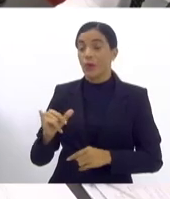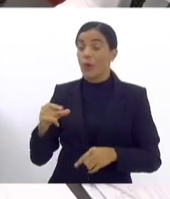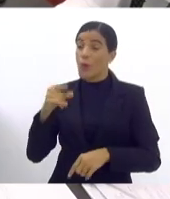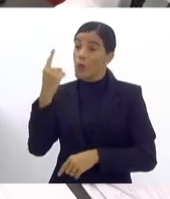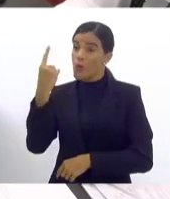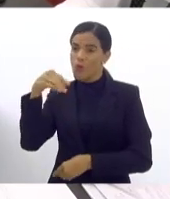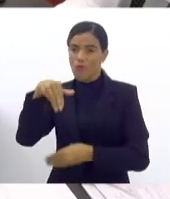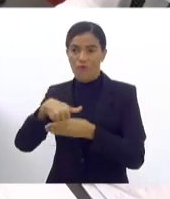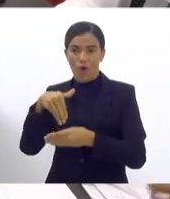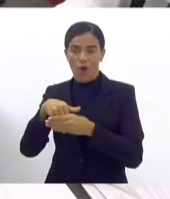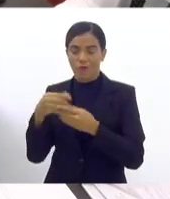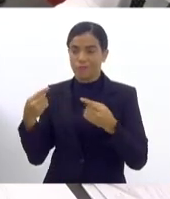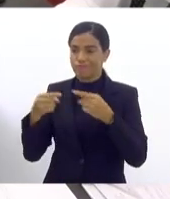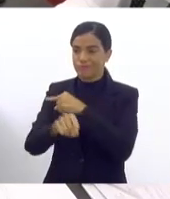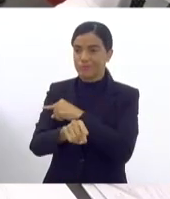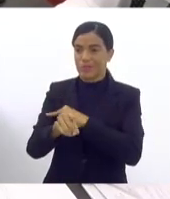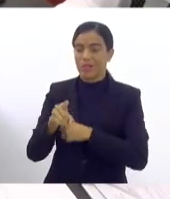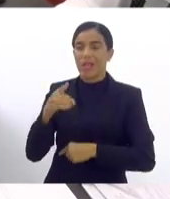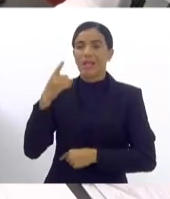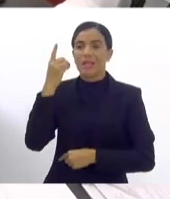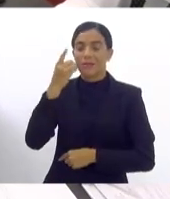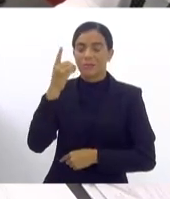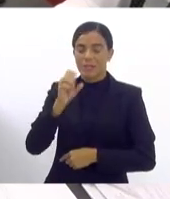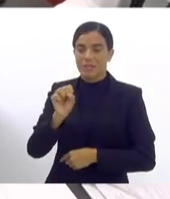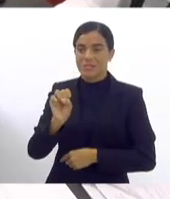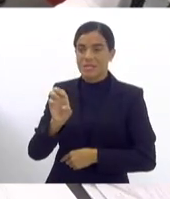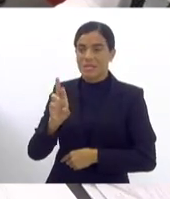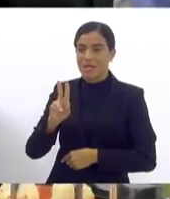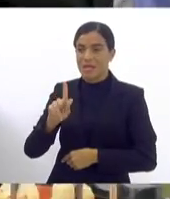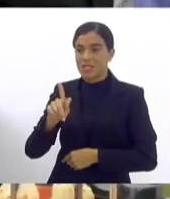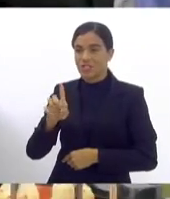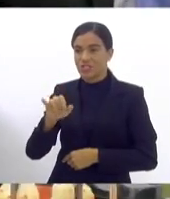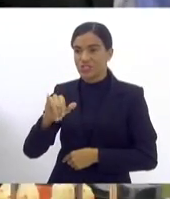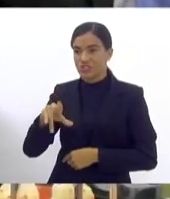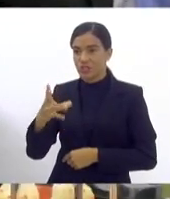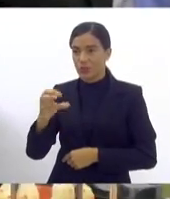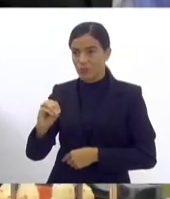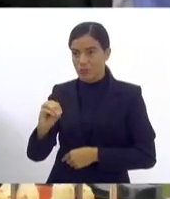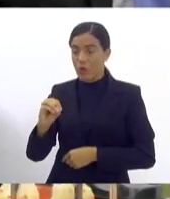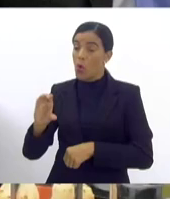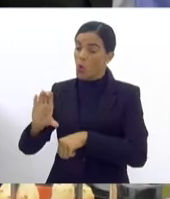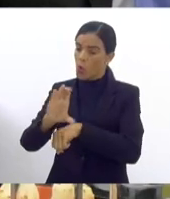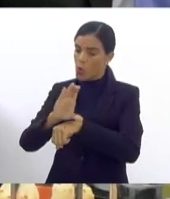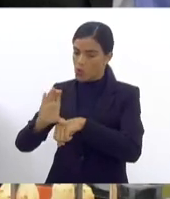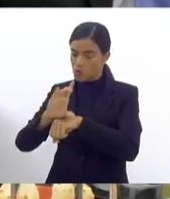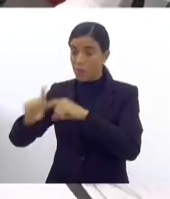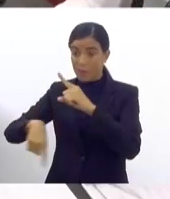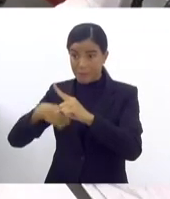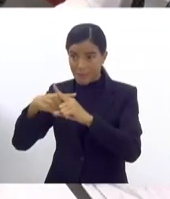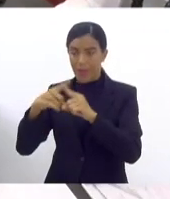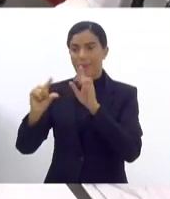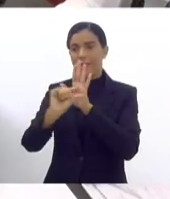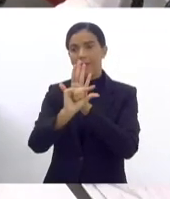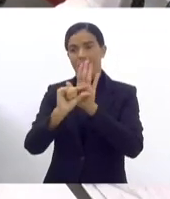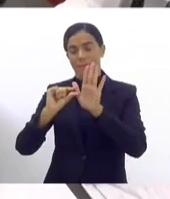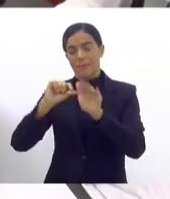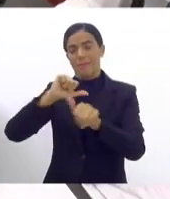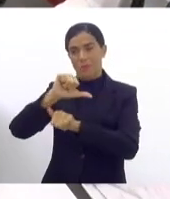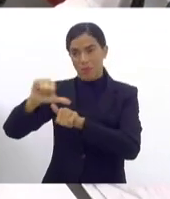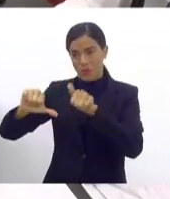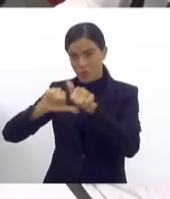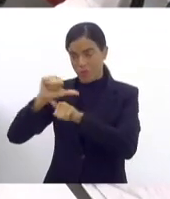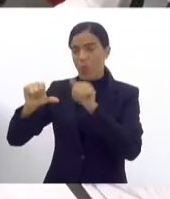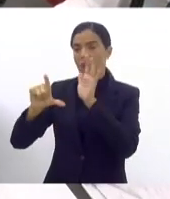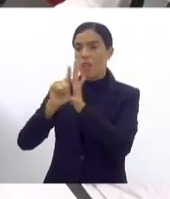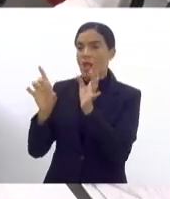do deputado doutor Serginho, no sentido de inconstitucionalidade ou transformação em... Constitucionalidade com emenda para transformação em autorizativo.